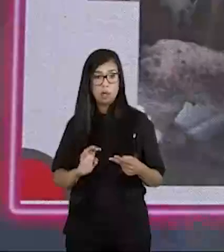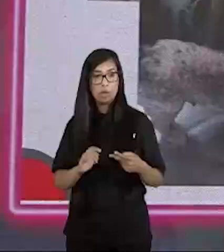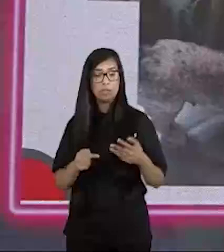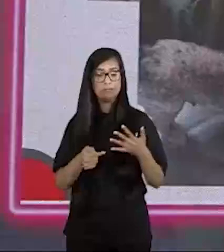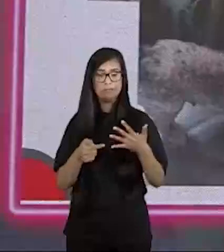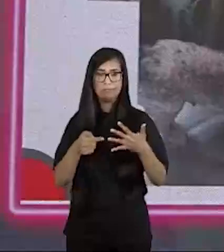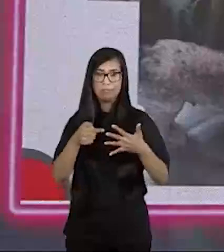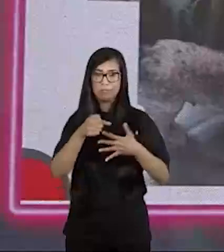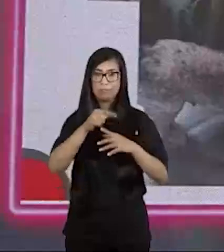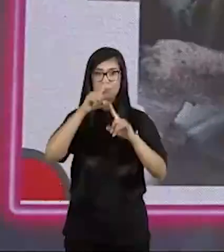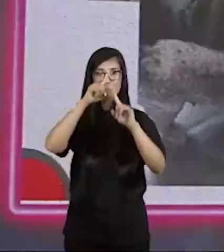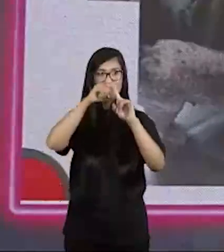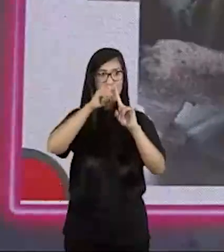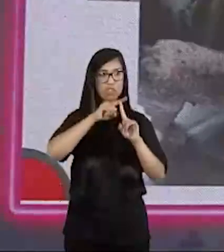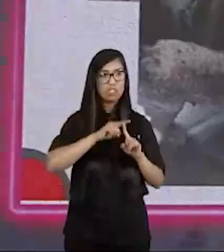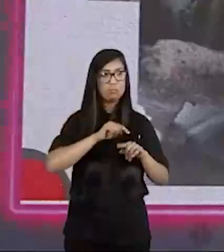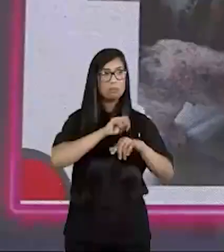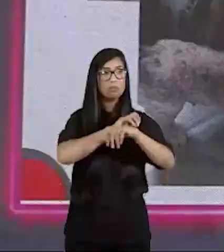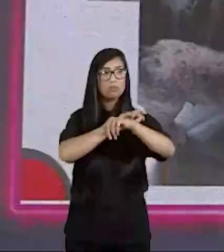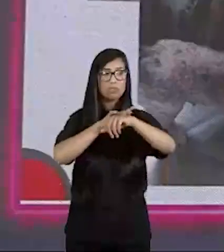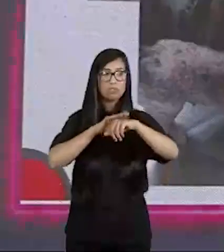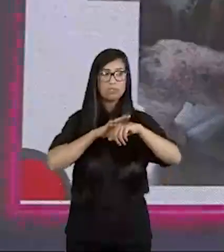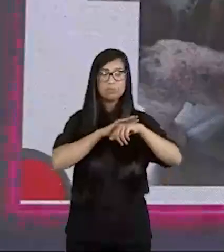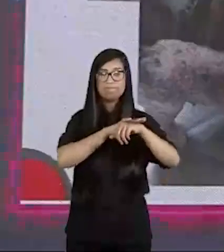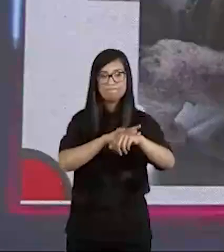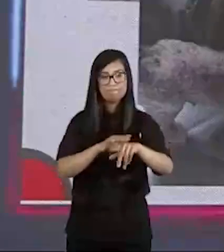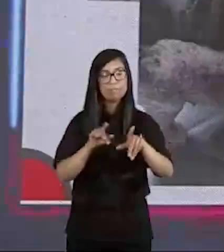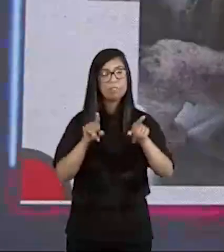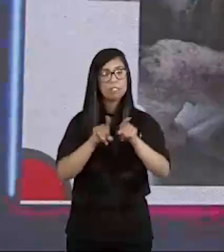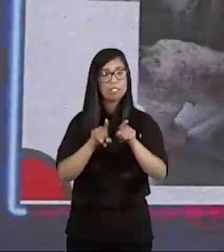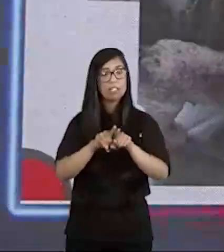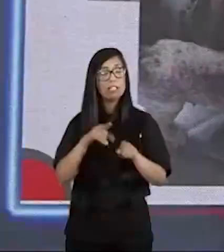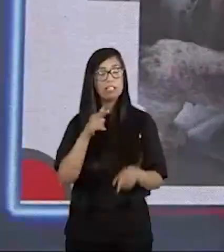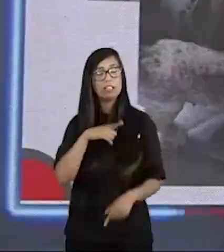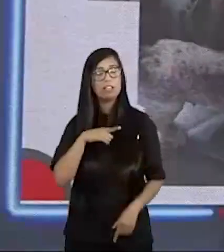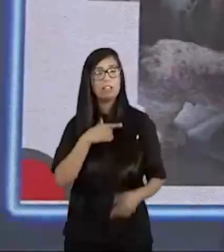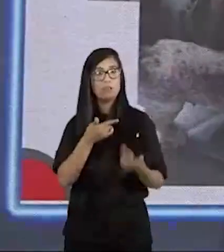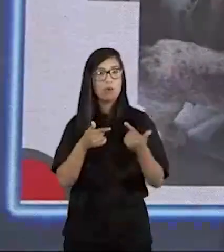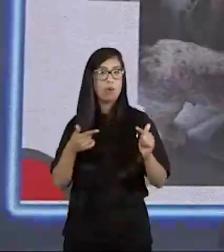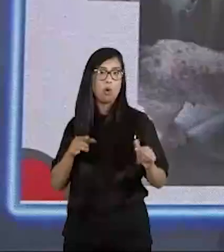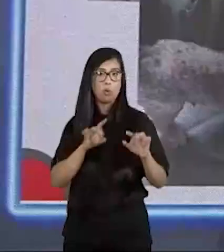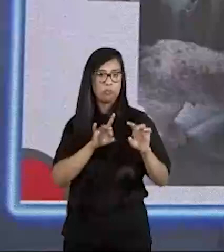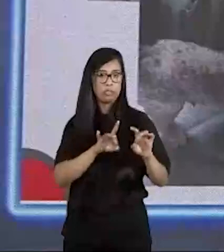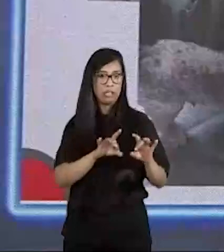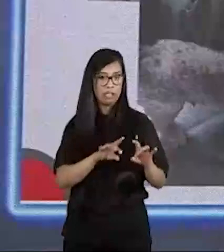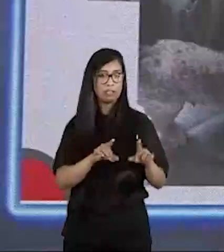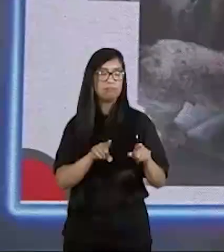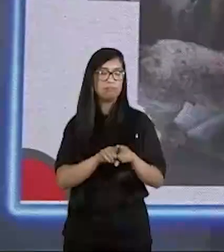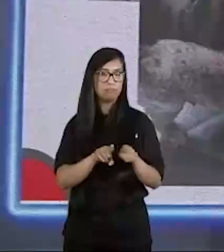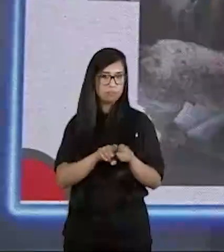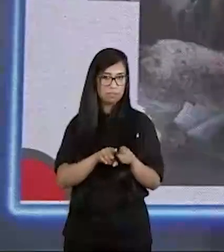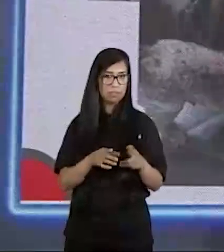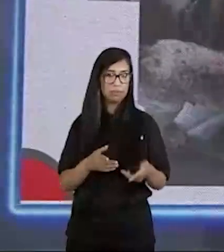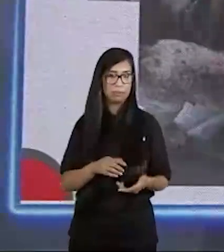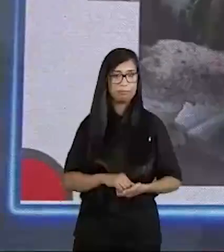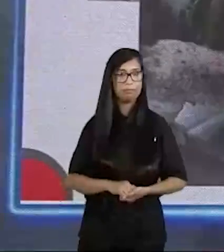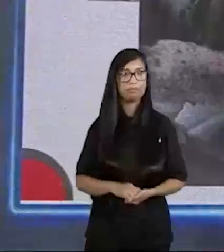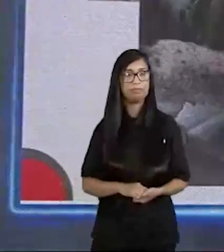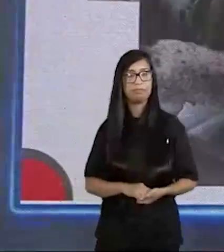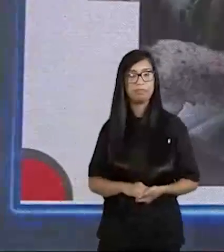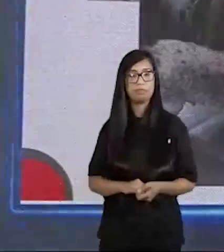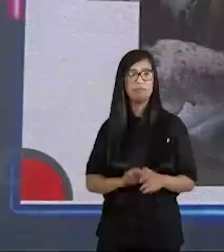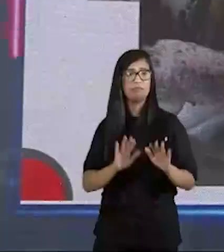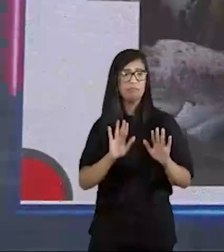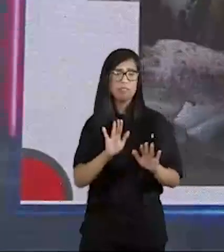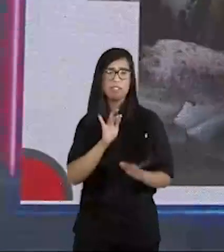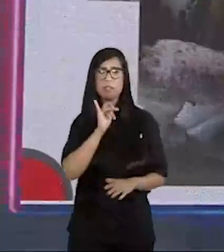canis, a gente acha pelo exame parasitológico de raspado cutâneo. A gente vai ver outras técnicas para o diagnóstico da dermatocidose também. Além